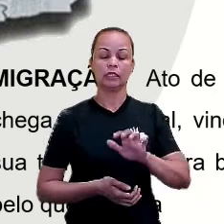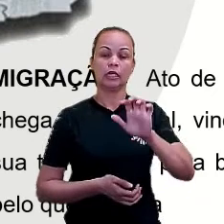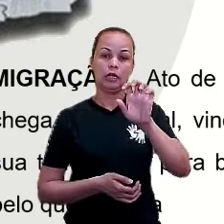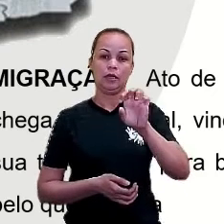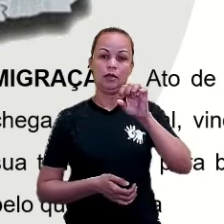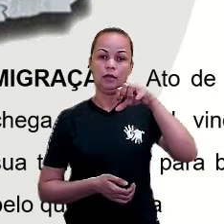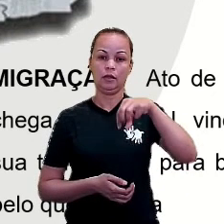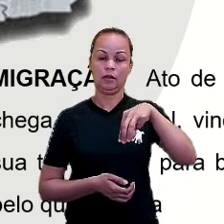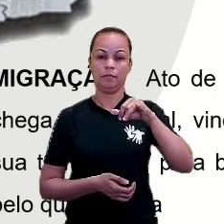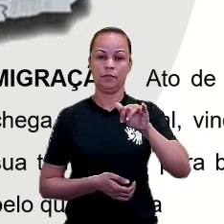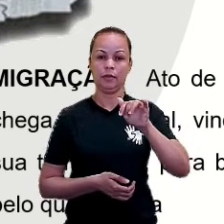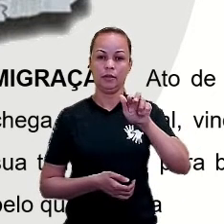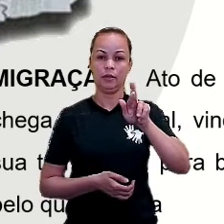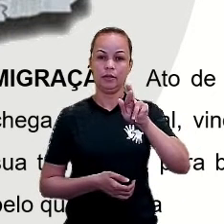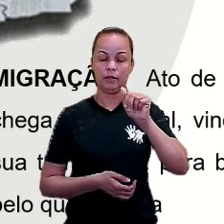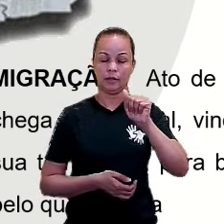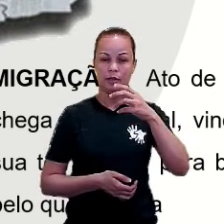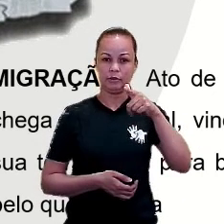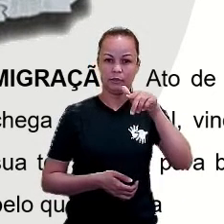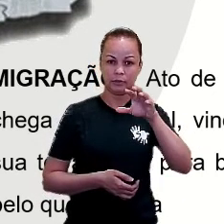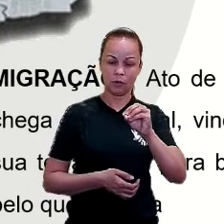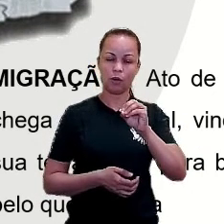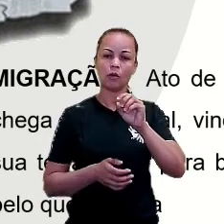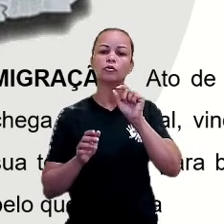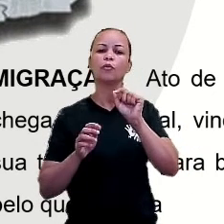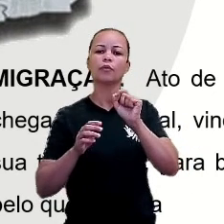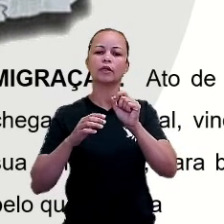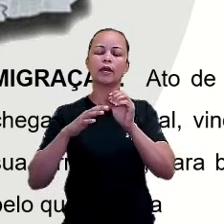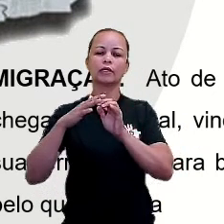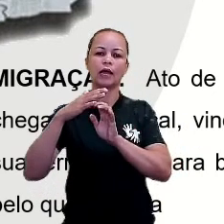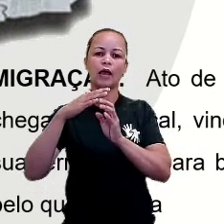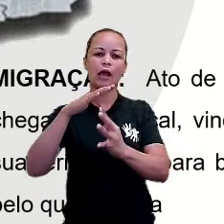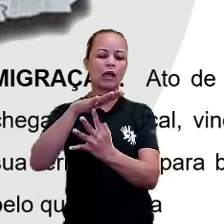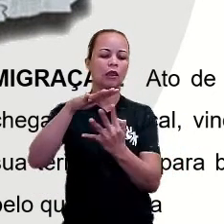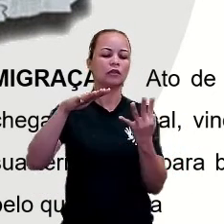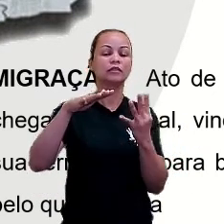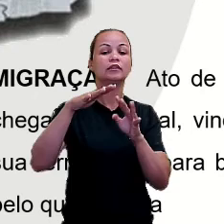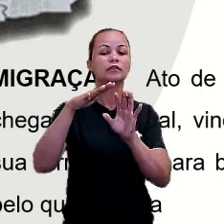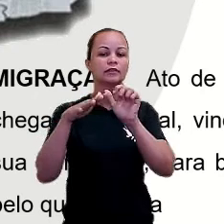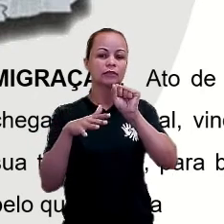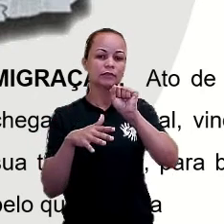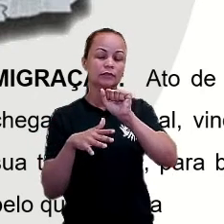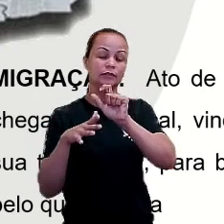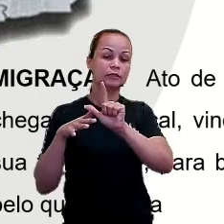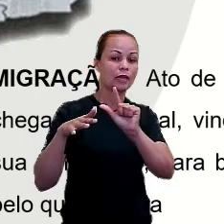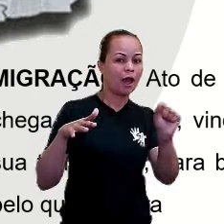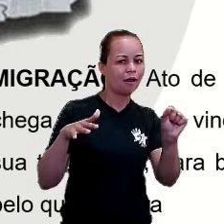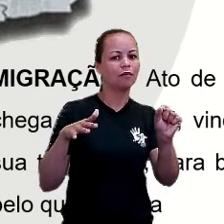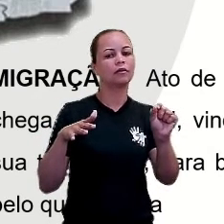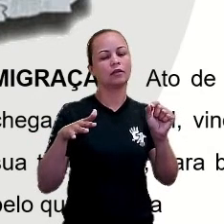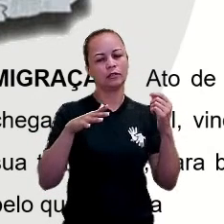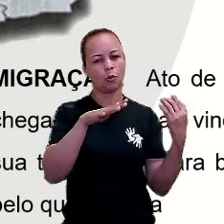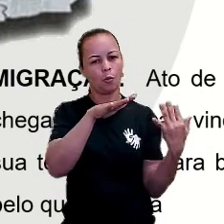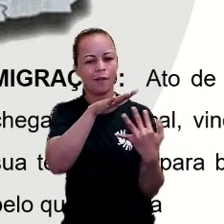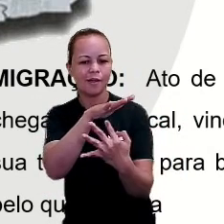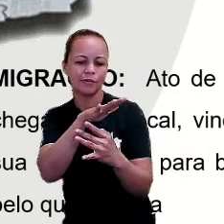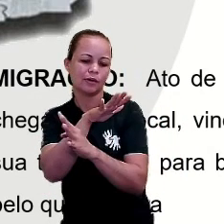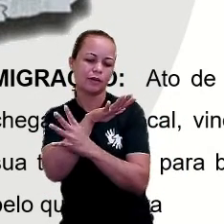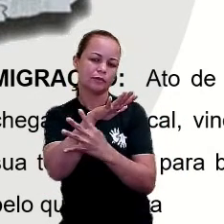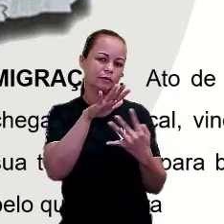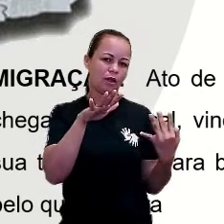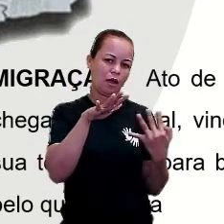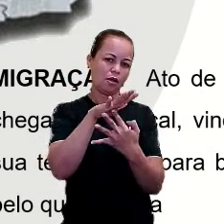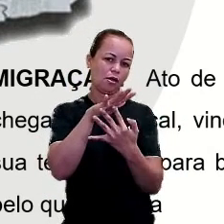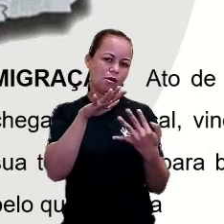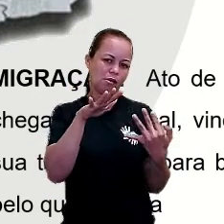Emigração é o ato da saída. Também ouvimos muito esse termo, né? Os emigrantes. Geralmente são as pessoas